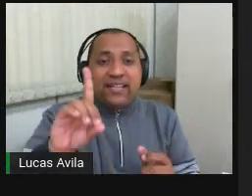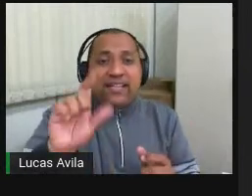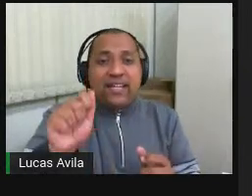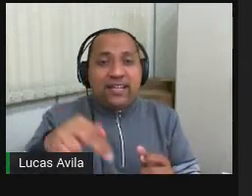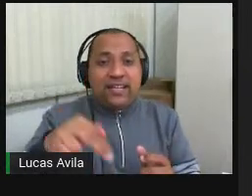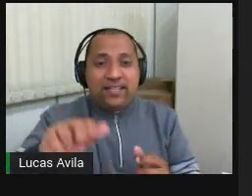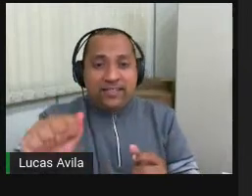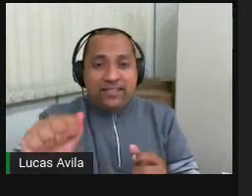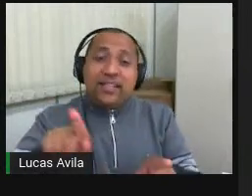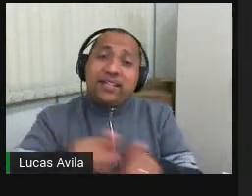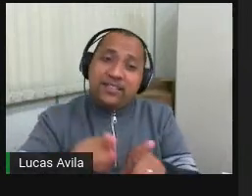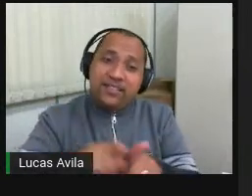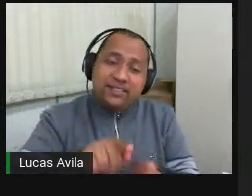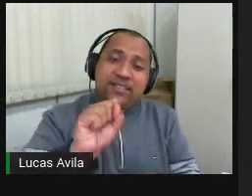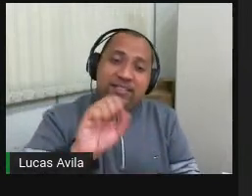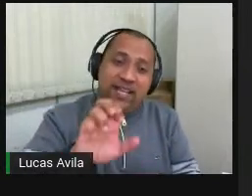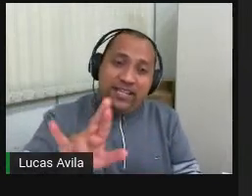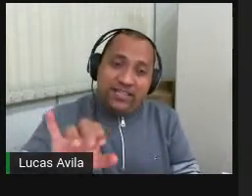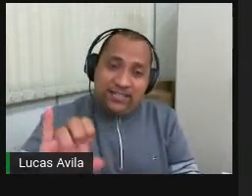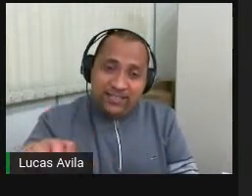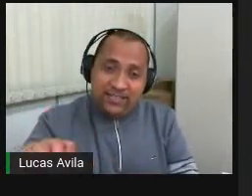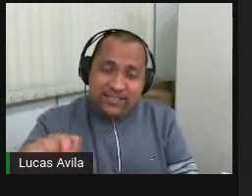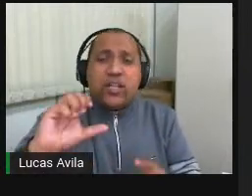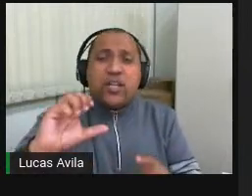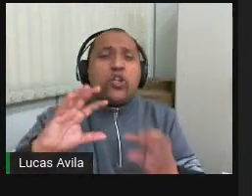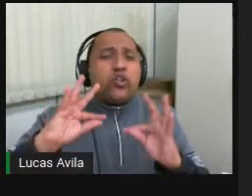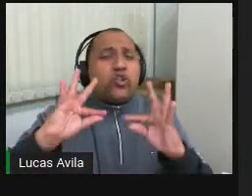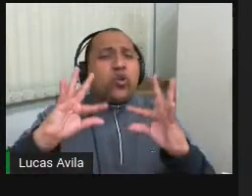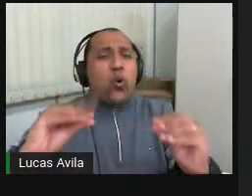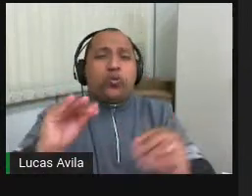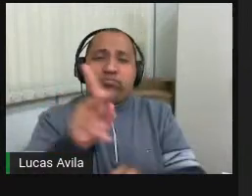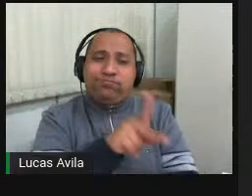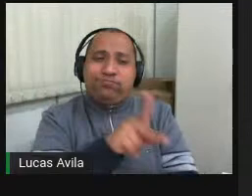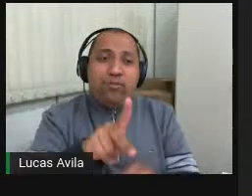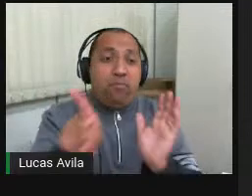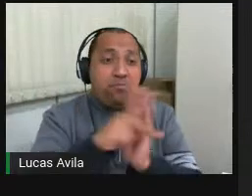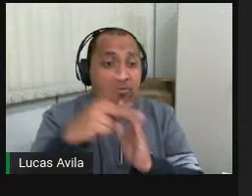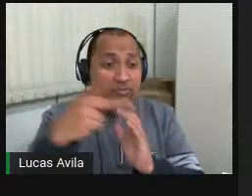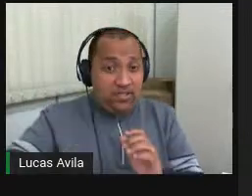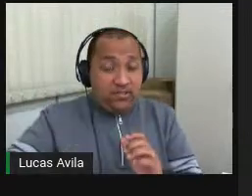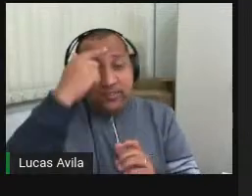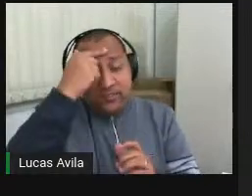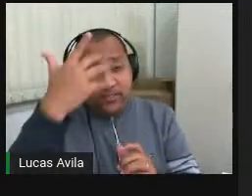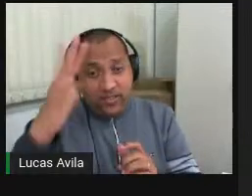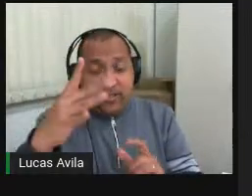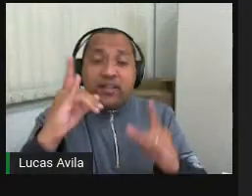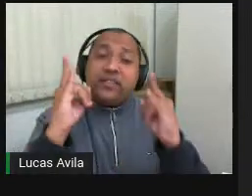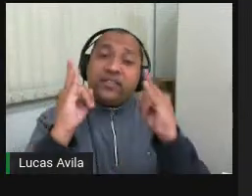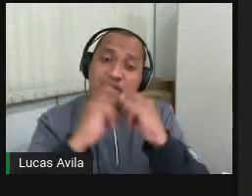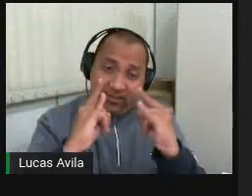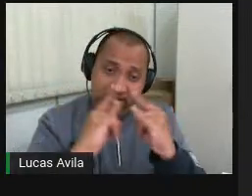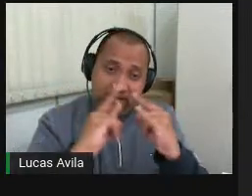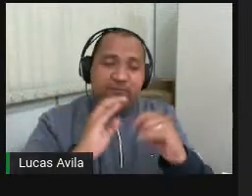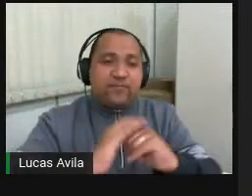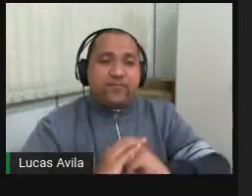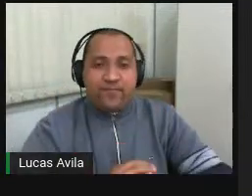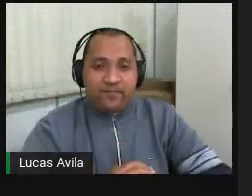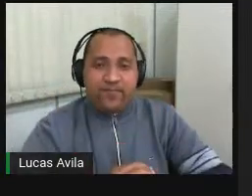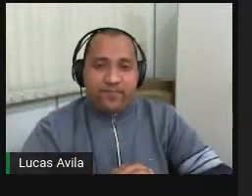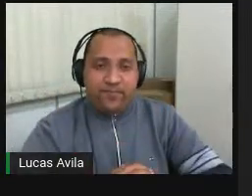minha colega Ceres, a todos os professores da Unipampa, a instituição,